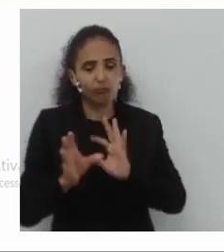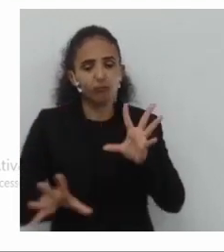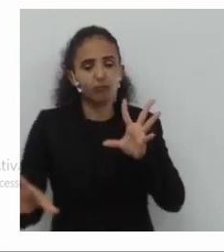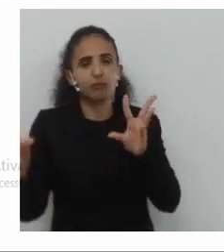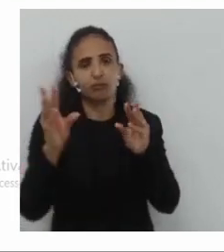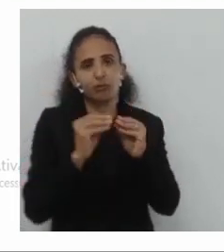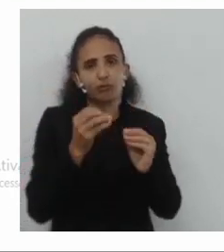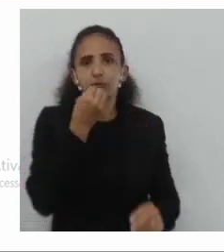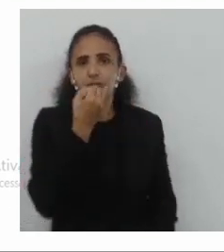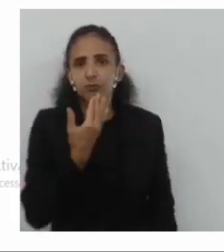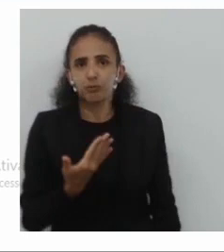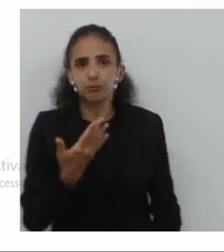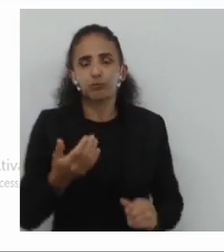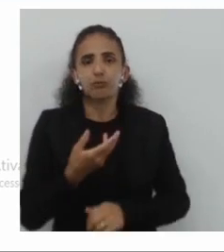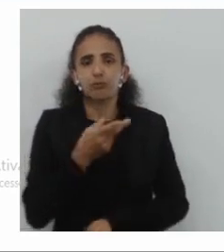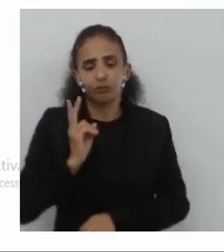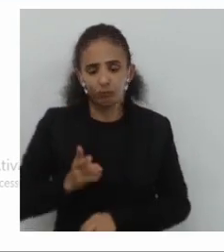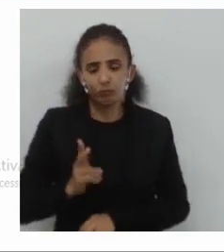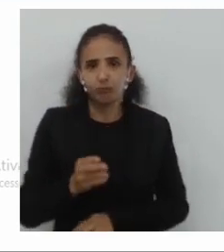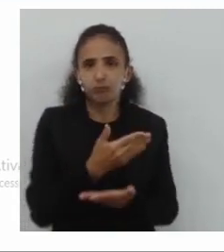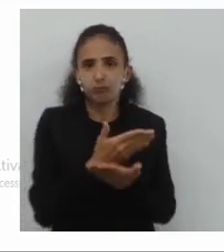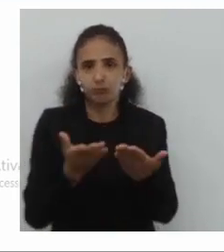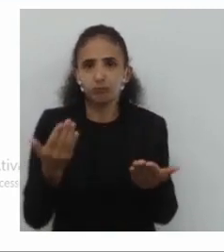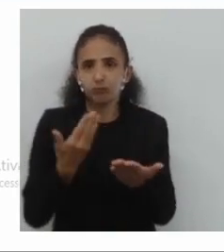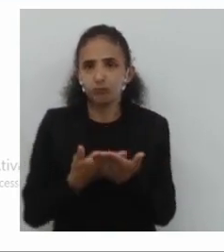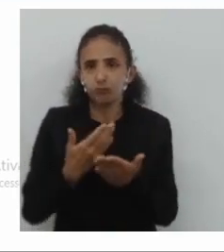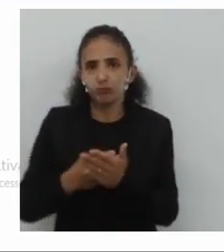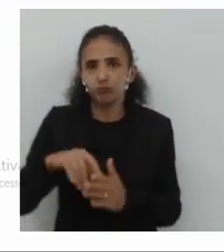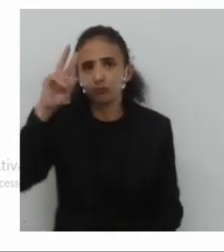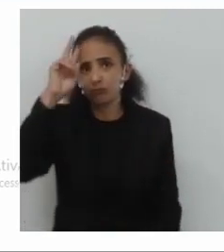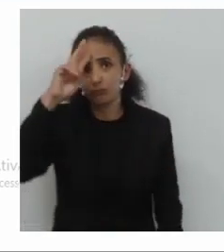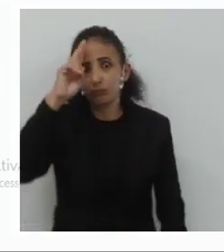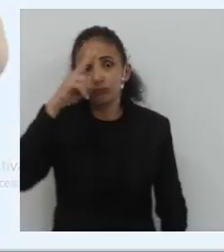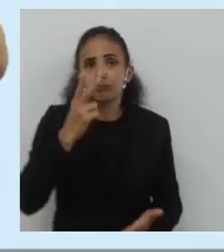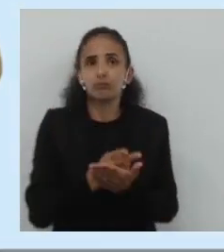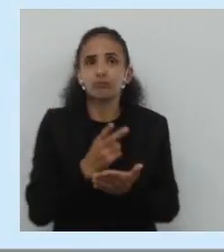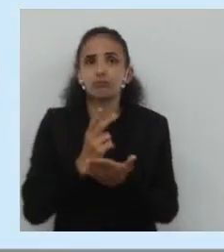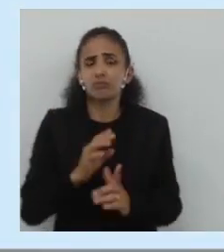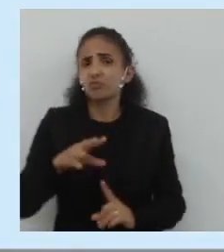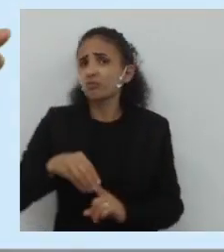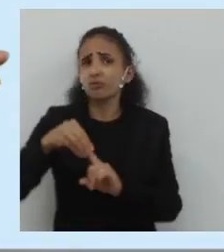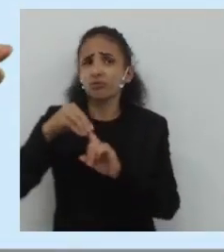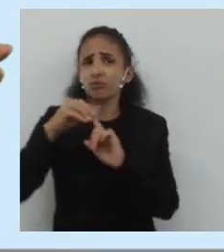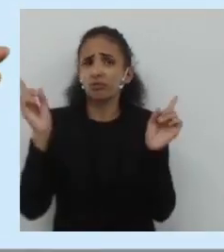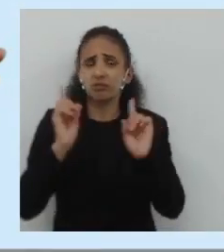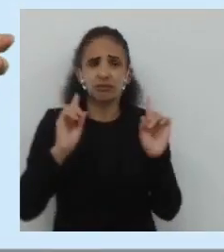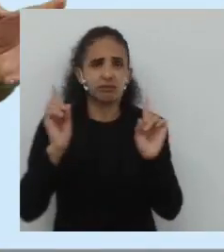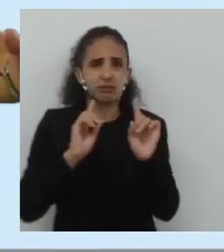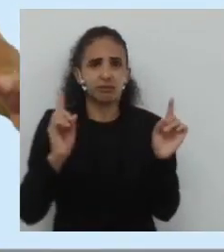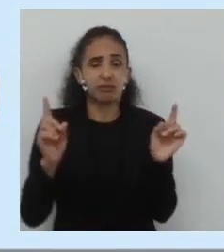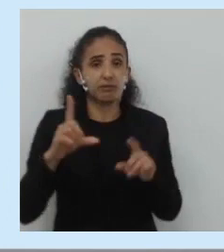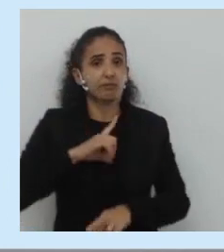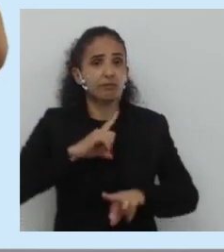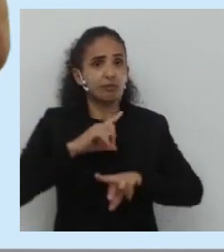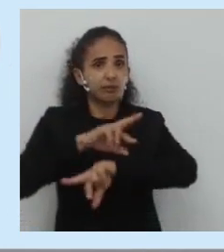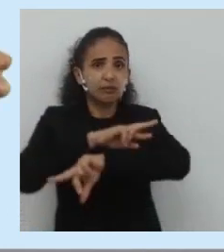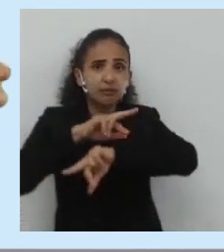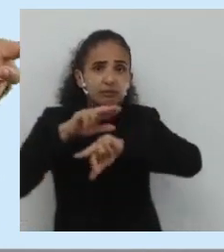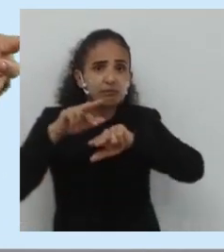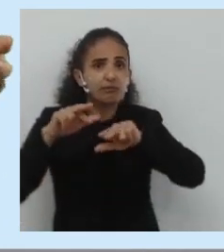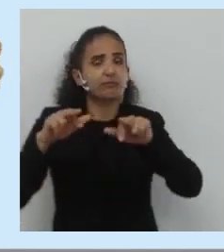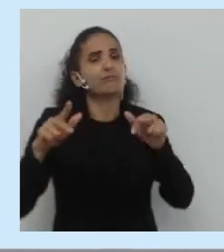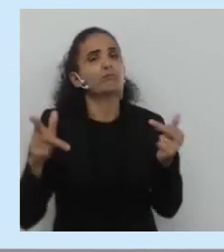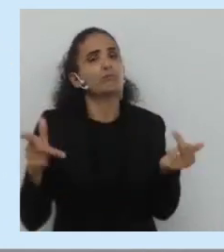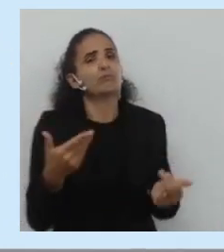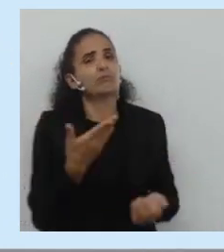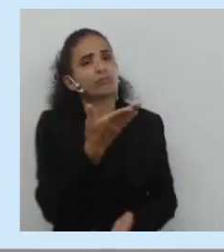resumo. É a seguinte, vamos ver essa sequência. Lembrando sempre que não são as únicas sequências, não são os únicos